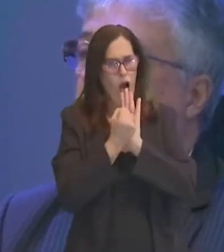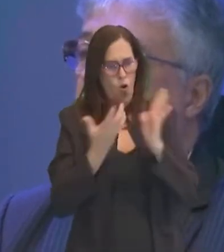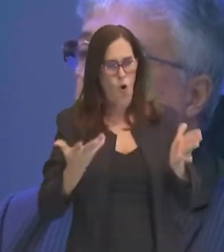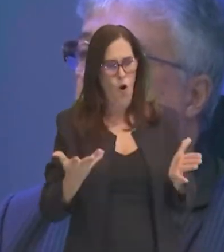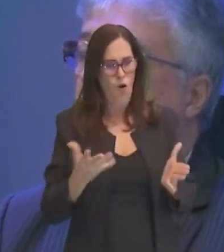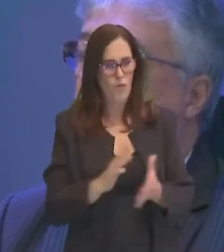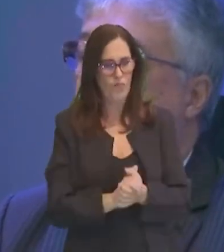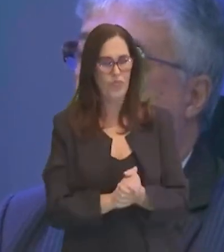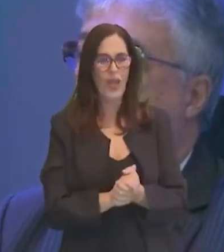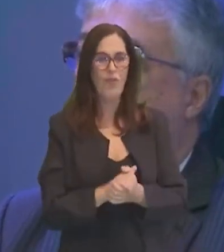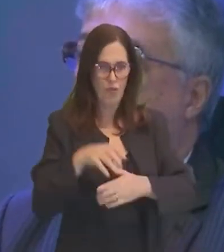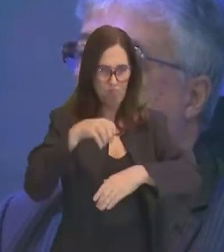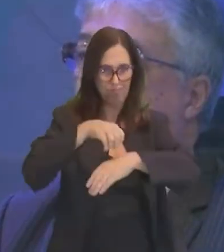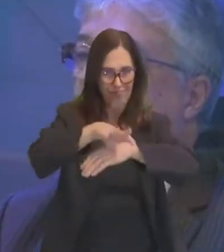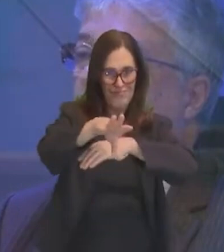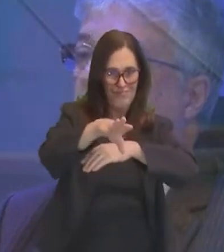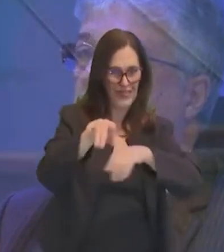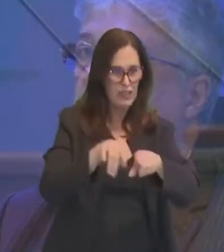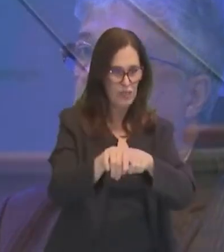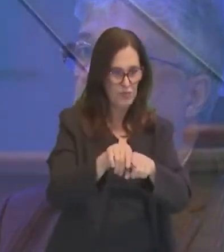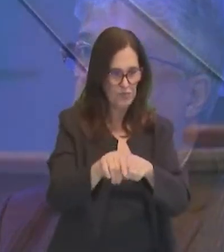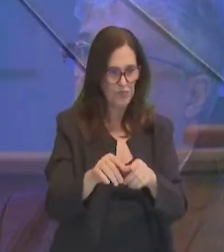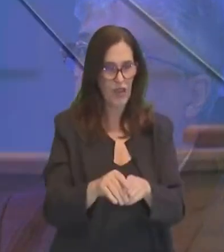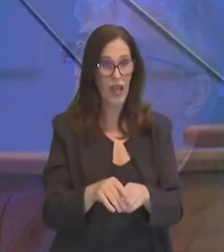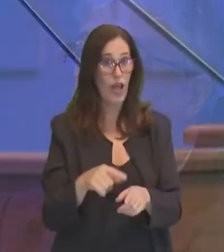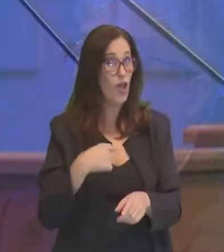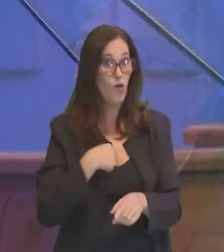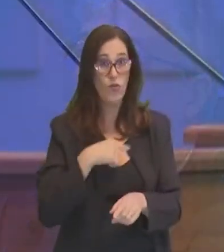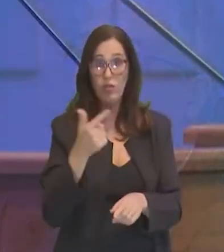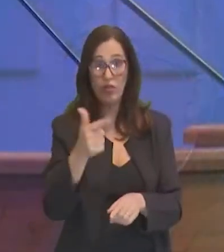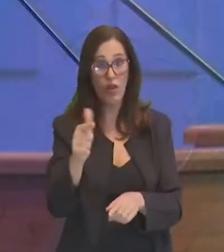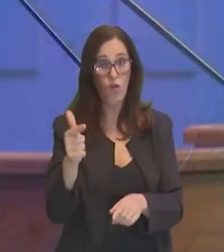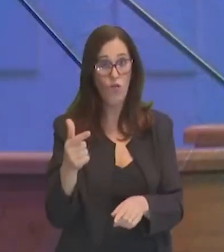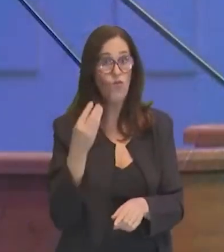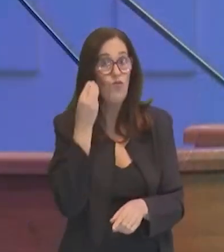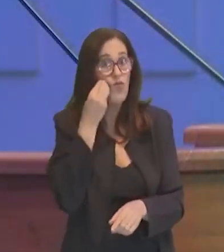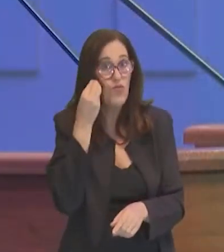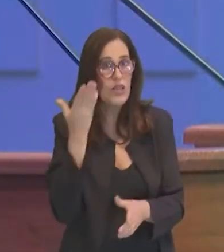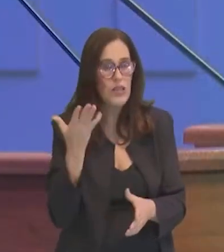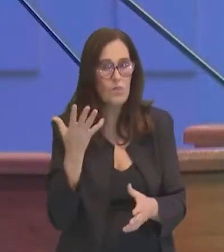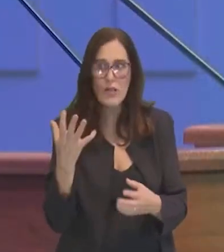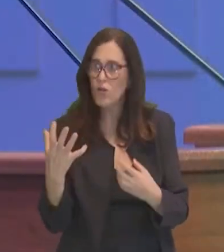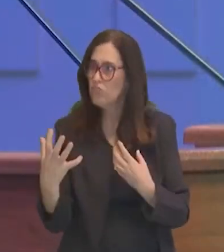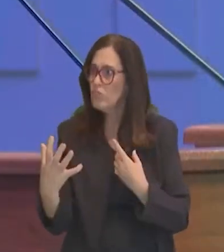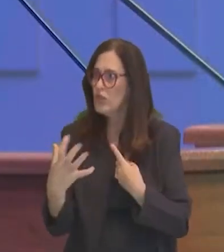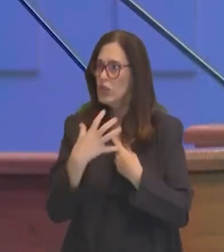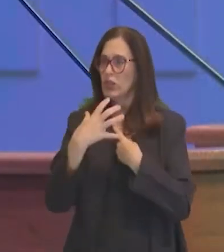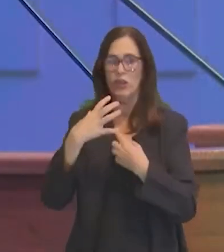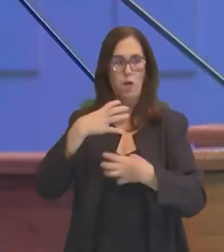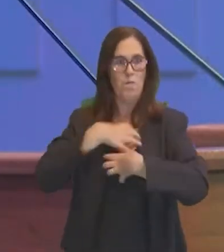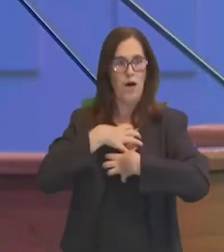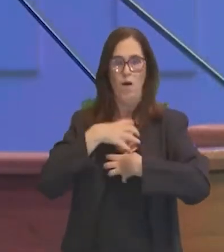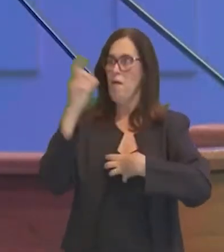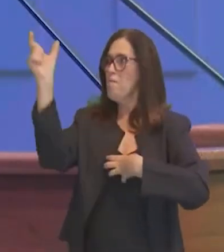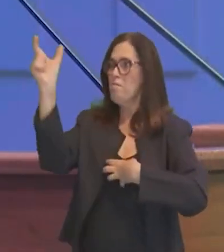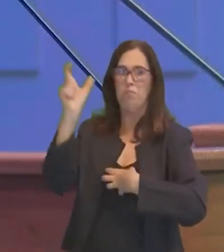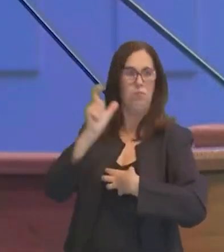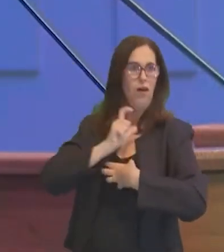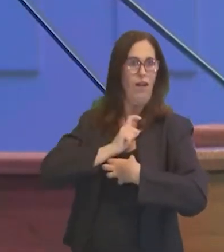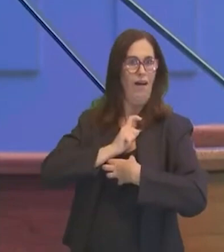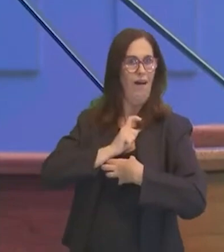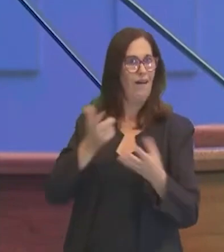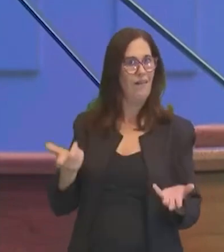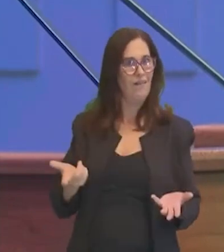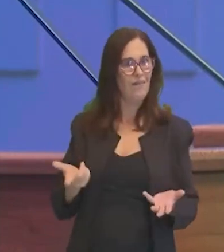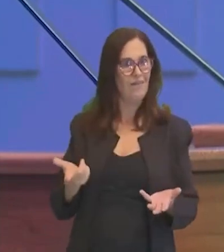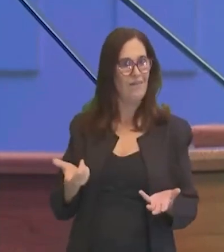aos irmãos porque eu não vivi esse momento e eu fui impactado por uma palavra